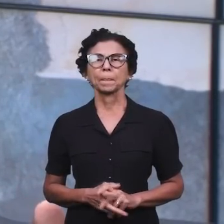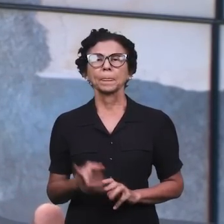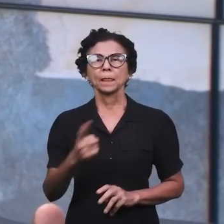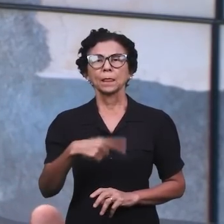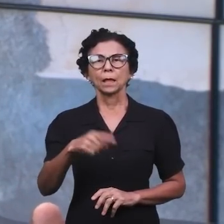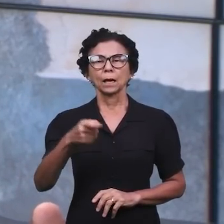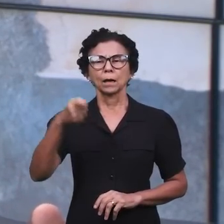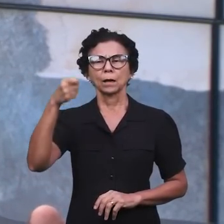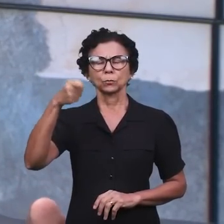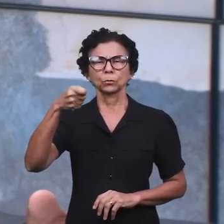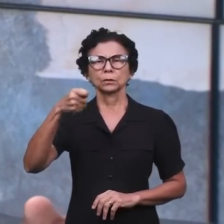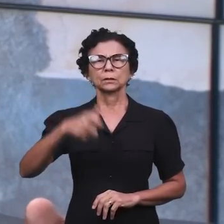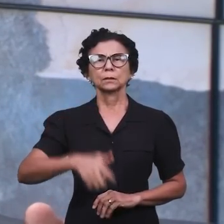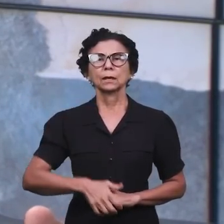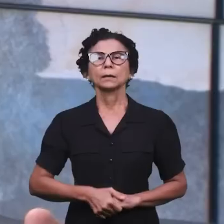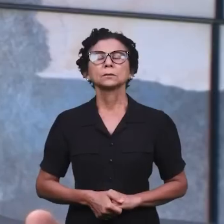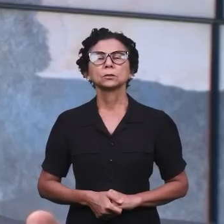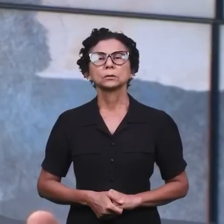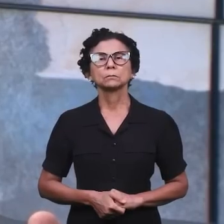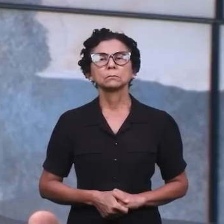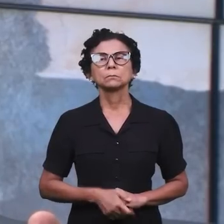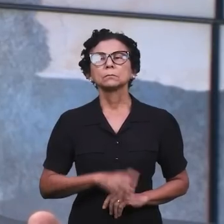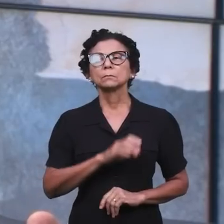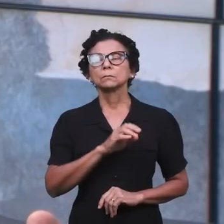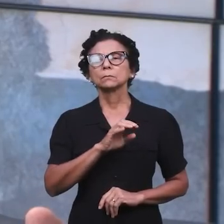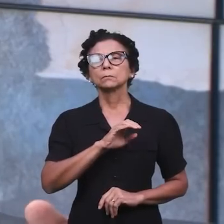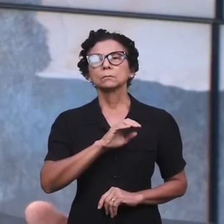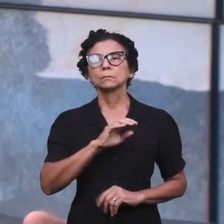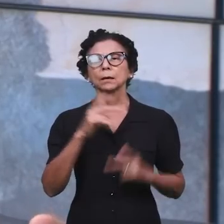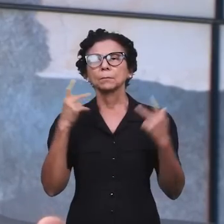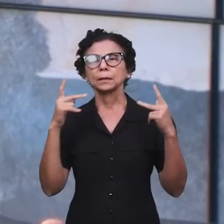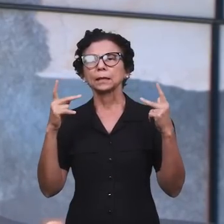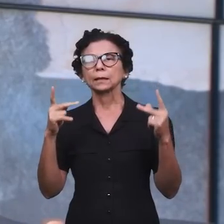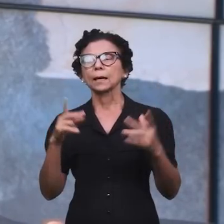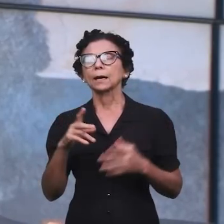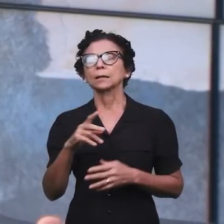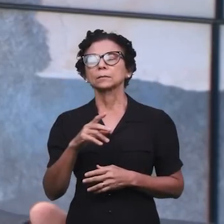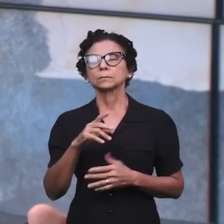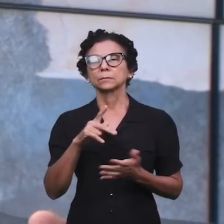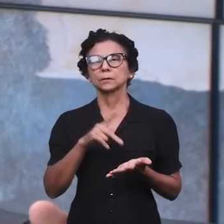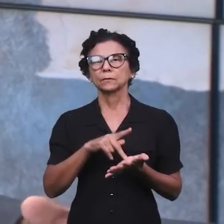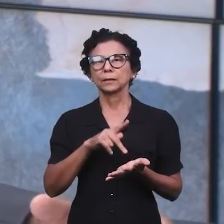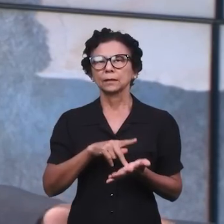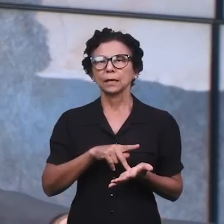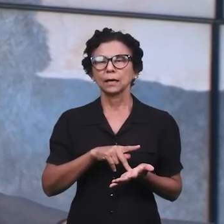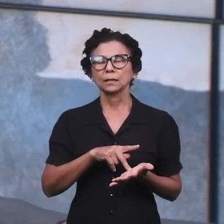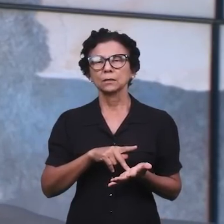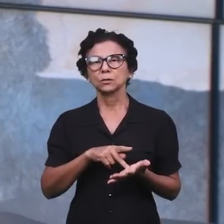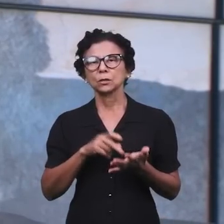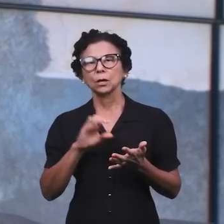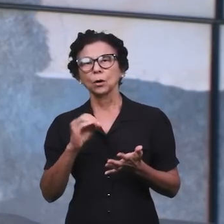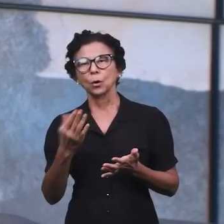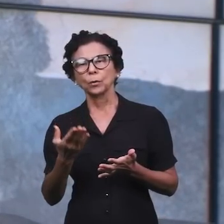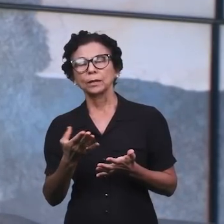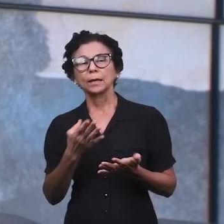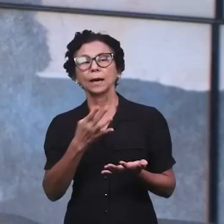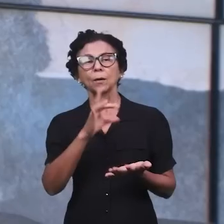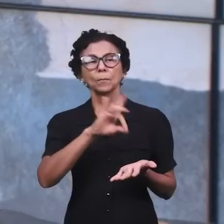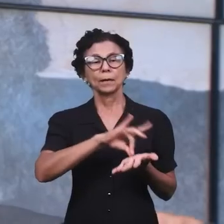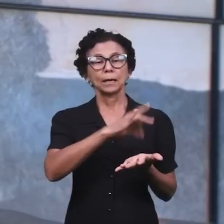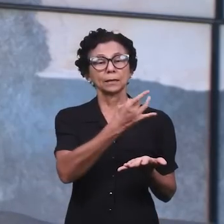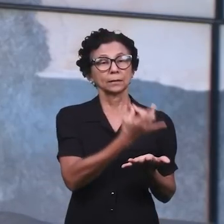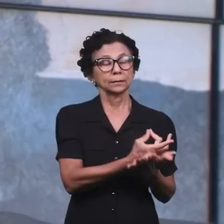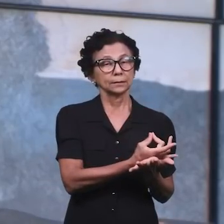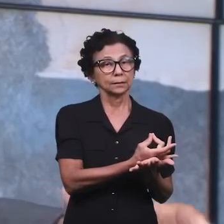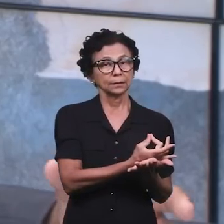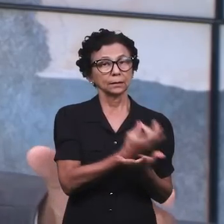dizer aquilo que é verdade ou é heresia é exatamente a palavra de Deus.